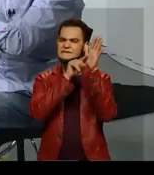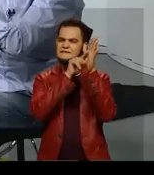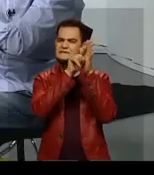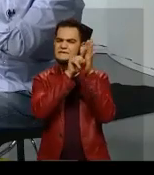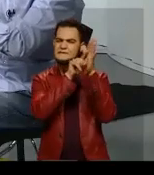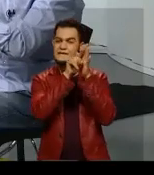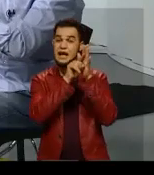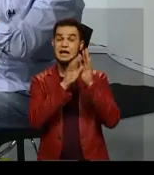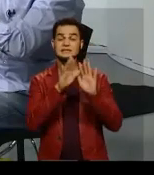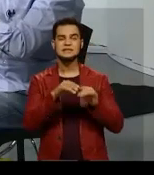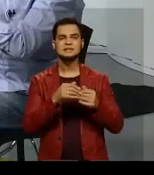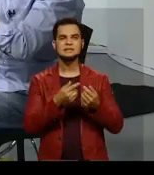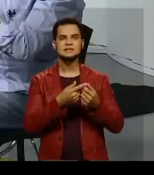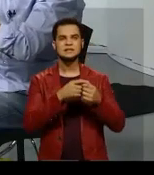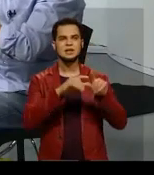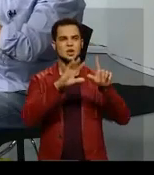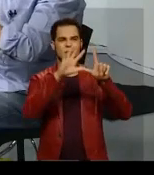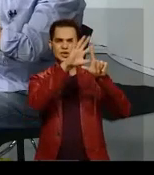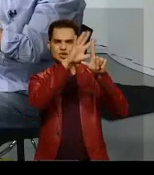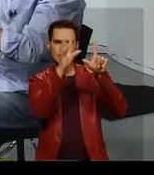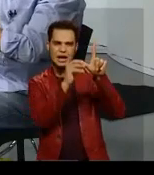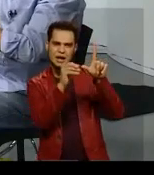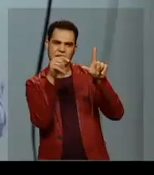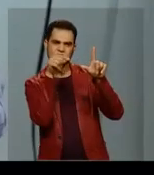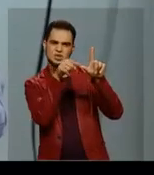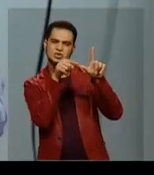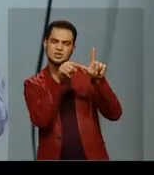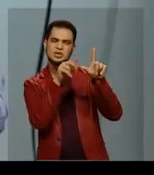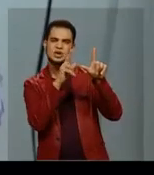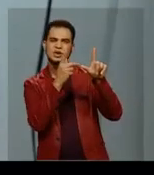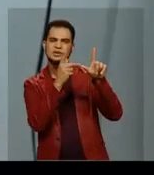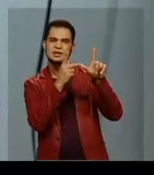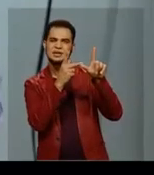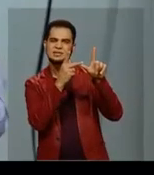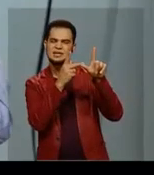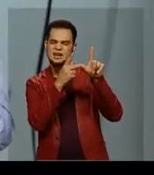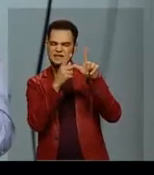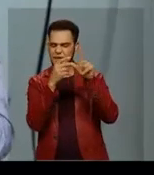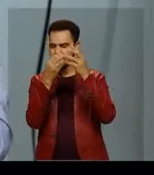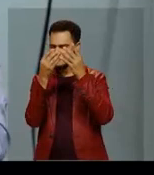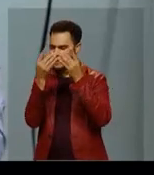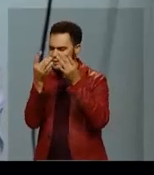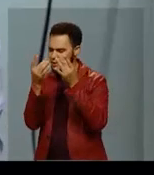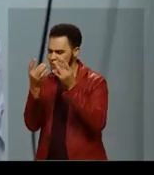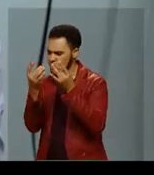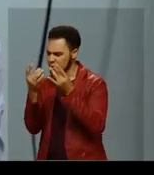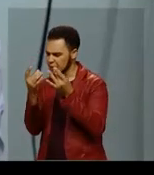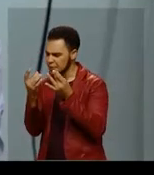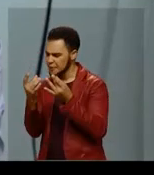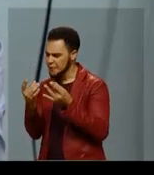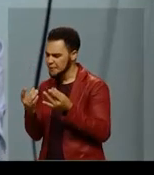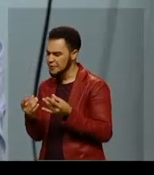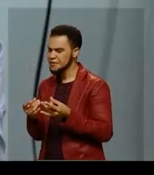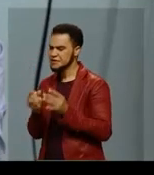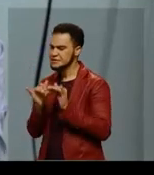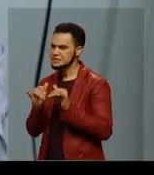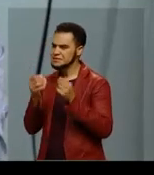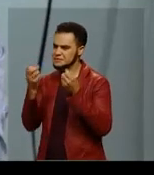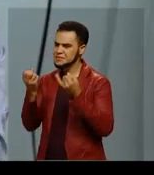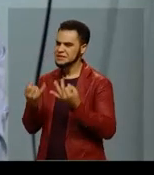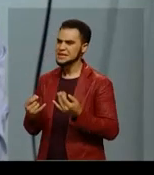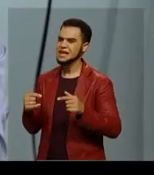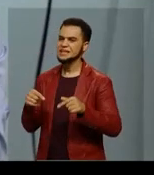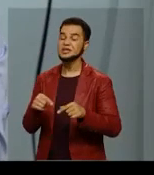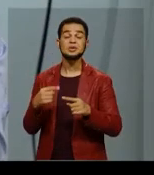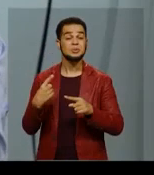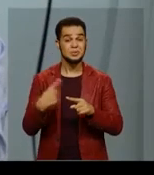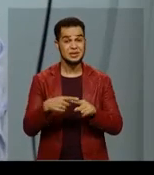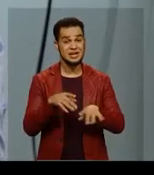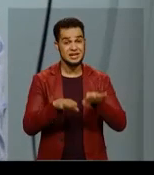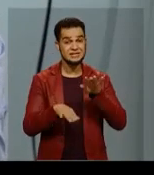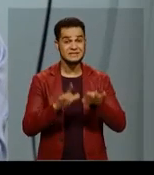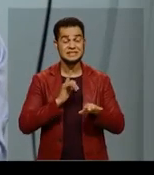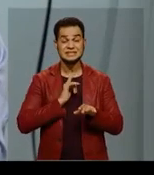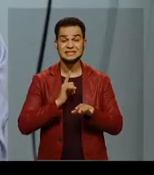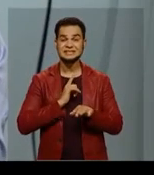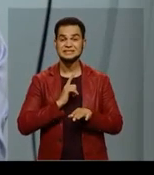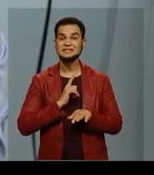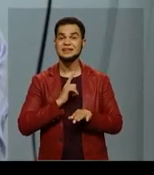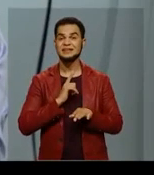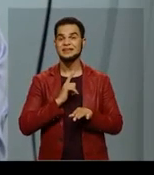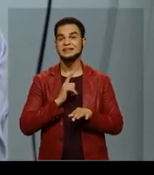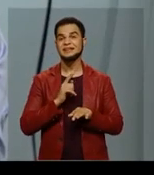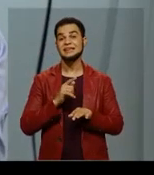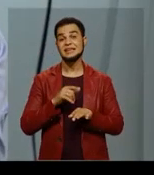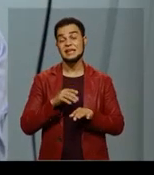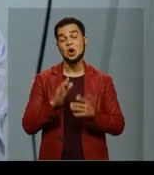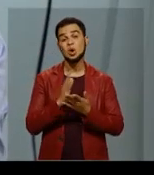charge, às vezes eu estou lembrando de anúncios publicitários que faz o uso dessa ambiguidade, quer dizer, é a ambiguidade que é condenada em